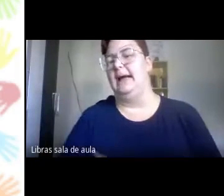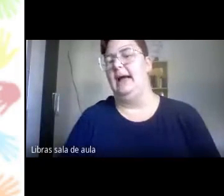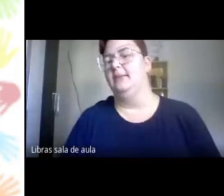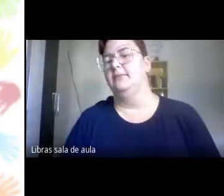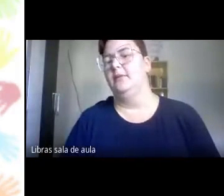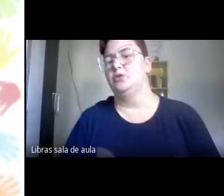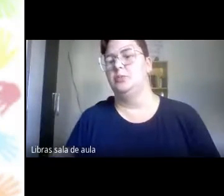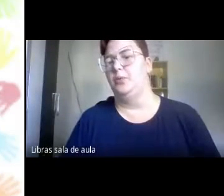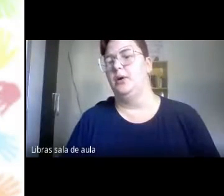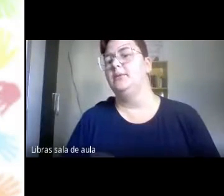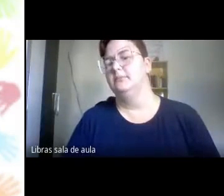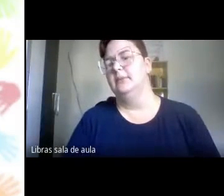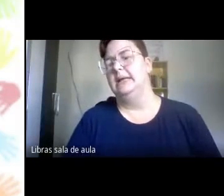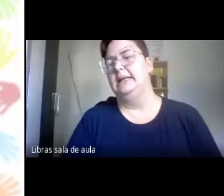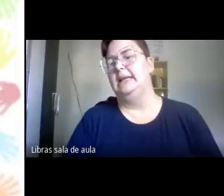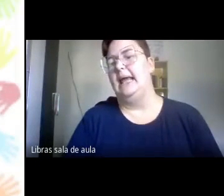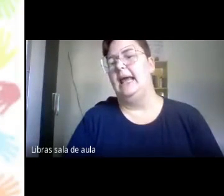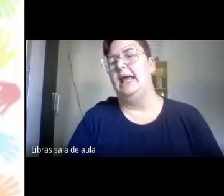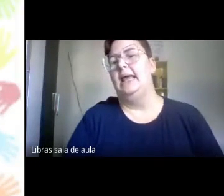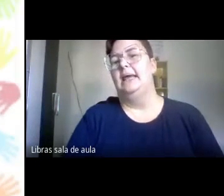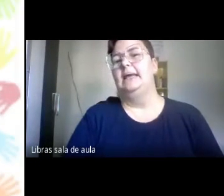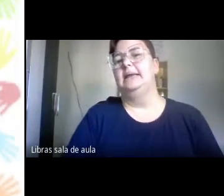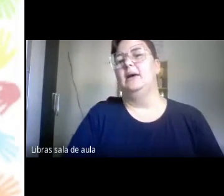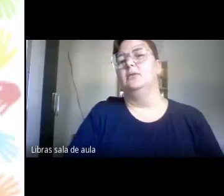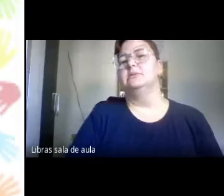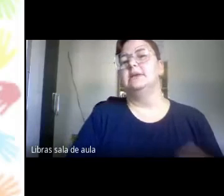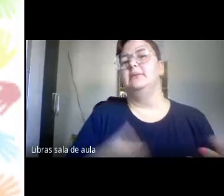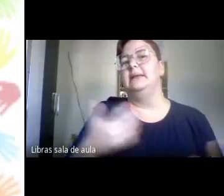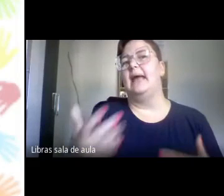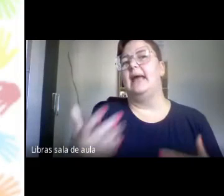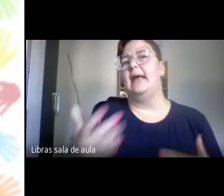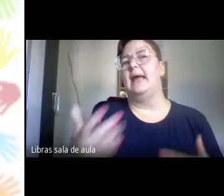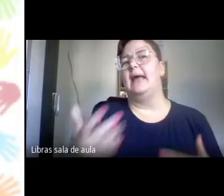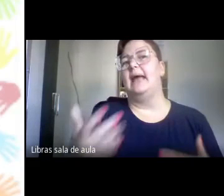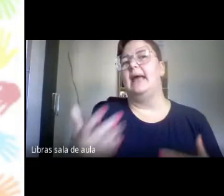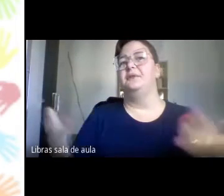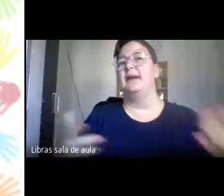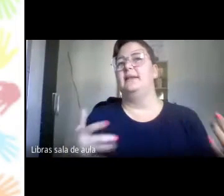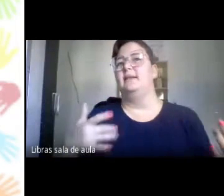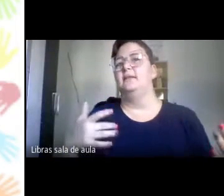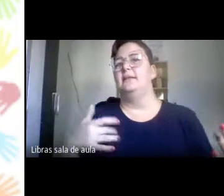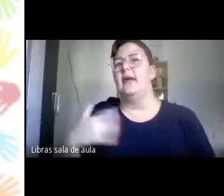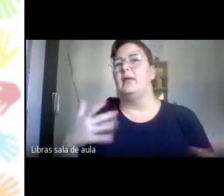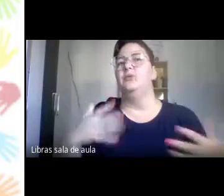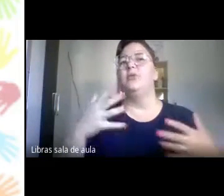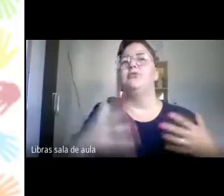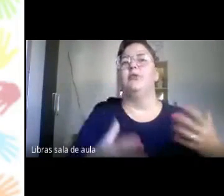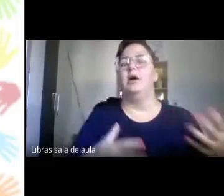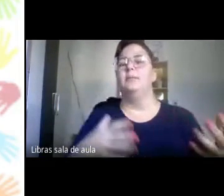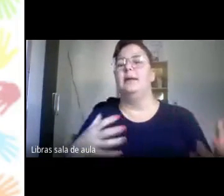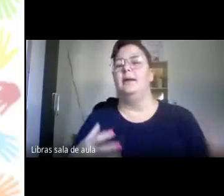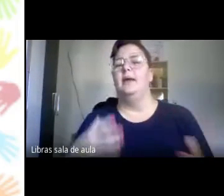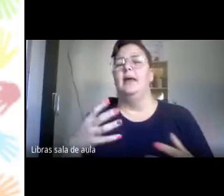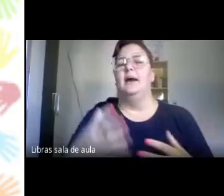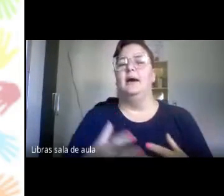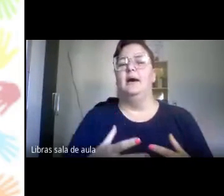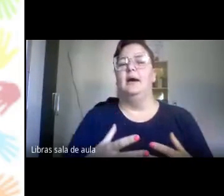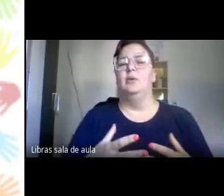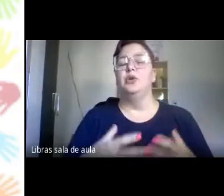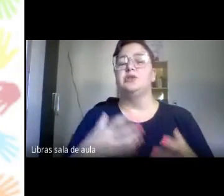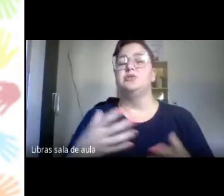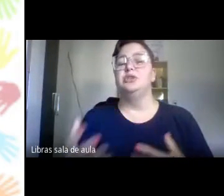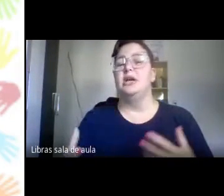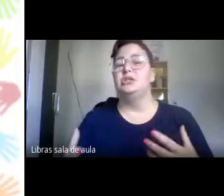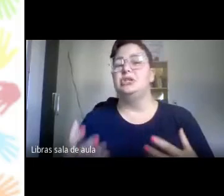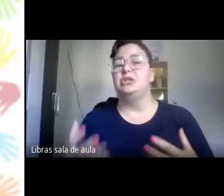vai andar, vamos supor, né? Então, são ideias que a gente vai tendo conforme